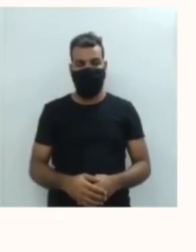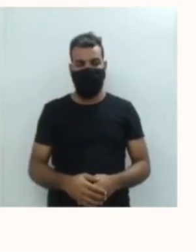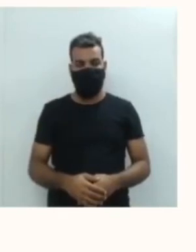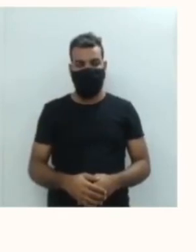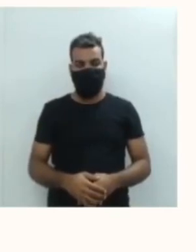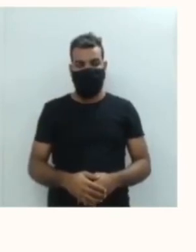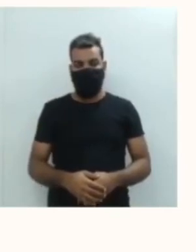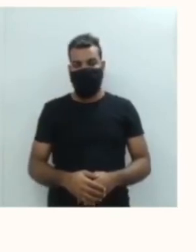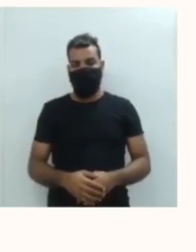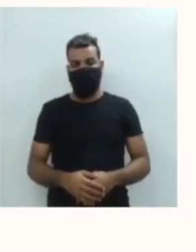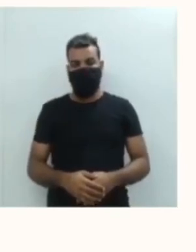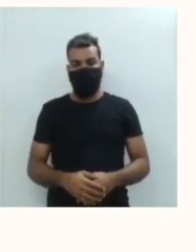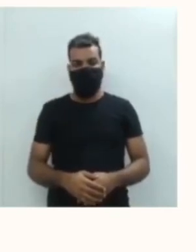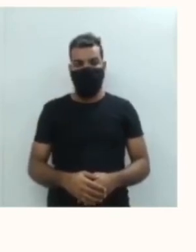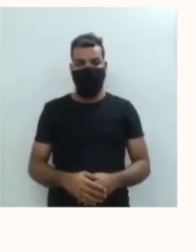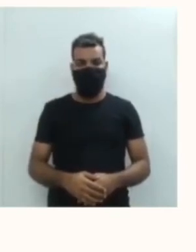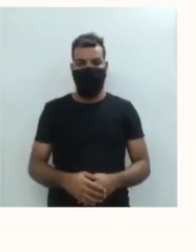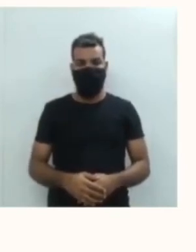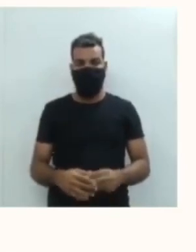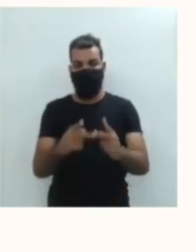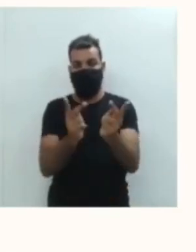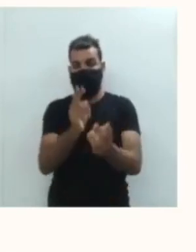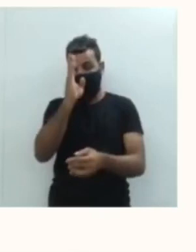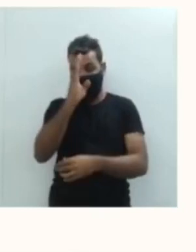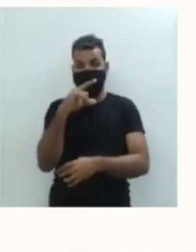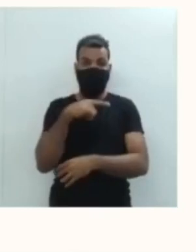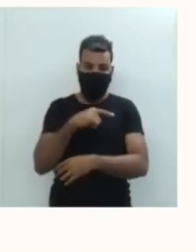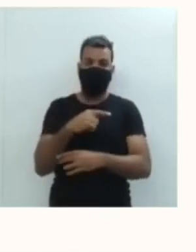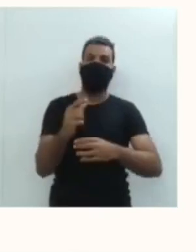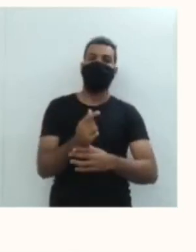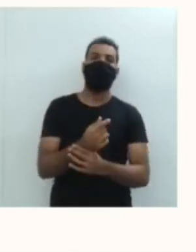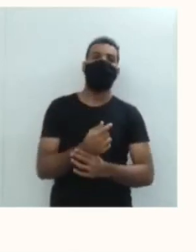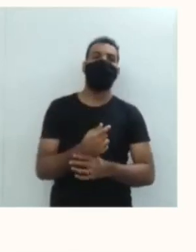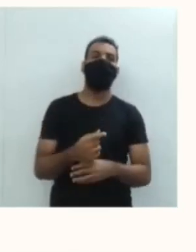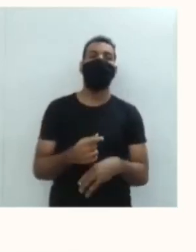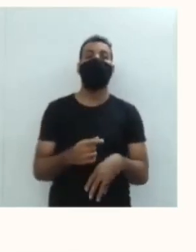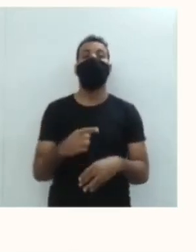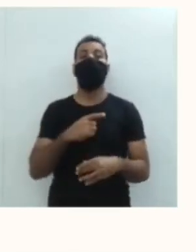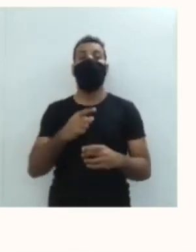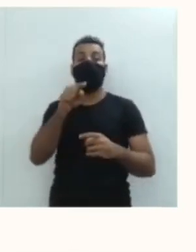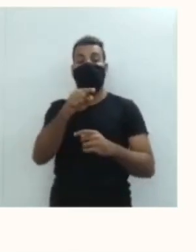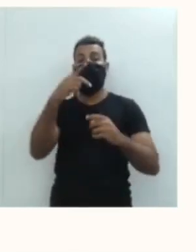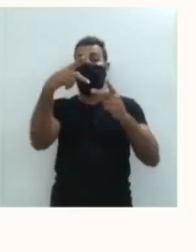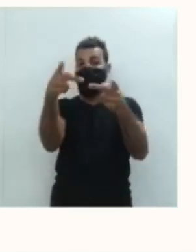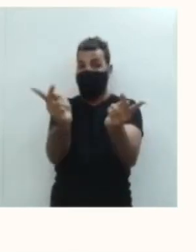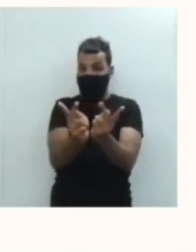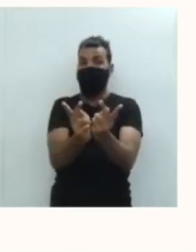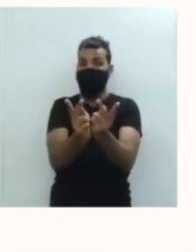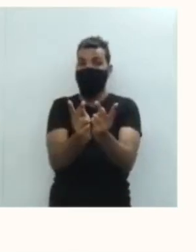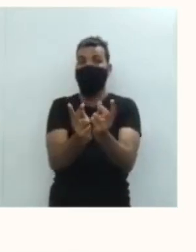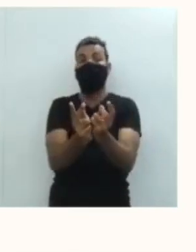Seguindo aqui nós temos a nossa classe prato principal que estende de prato Então ela herda todos os atributos e métodos da classe prato